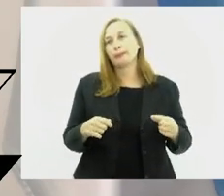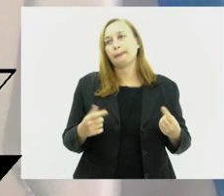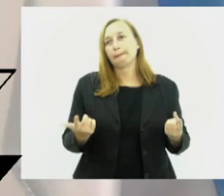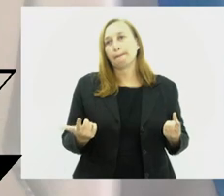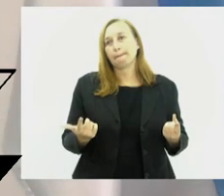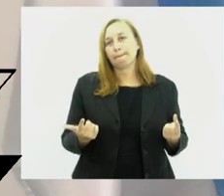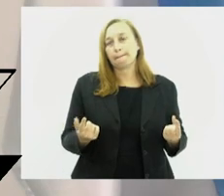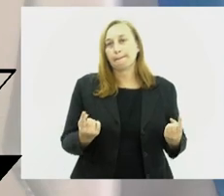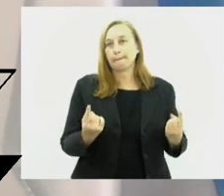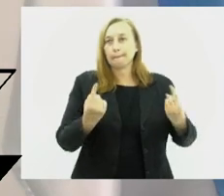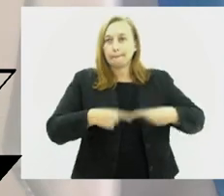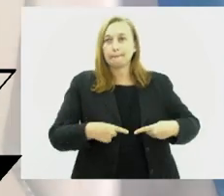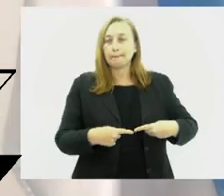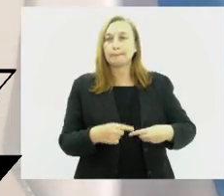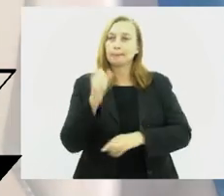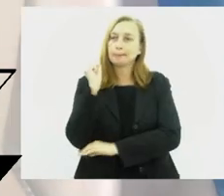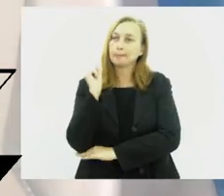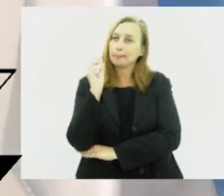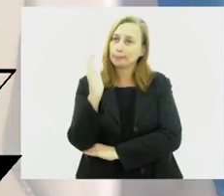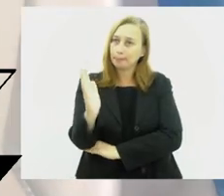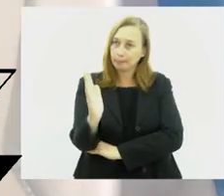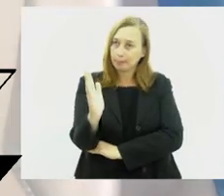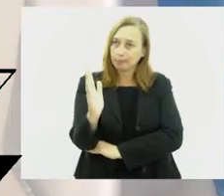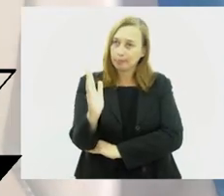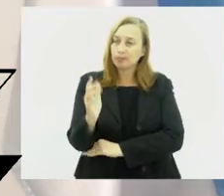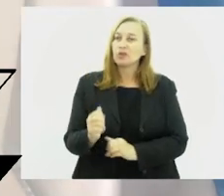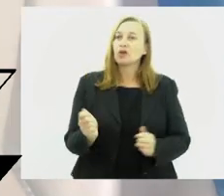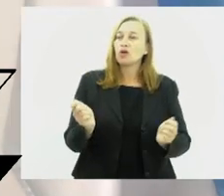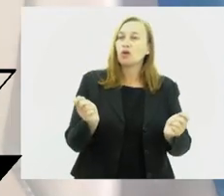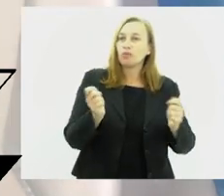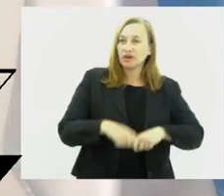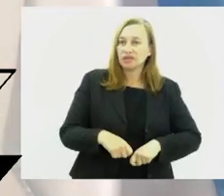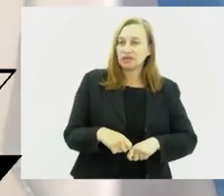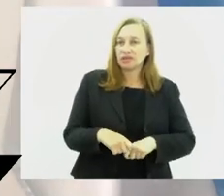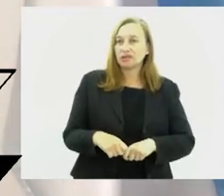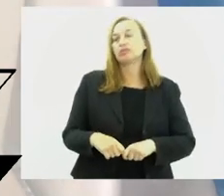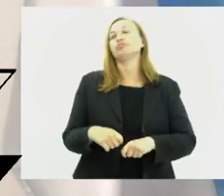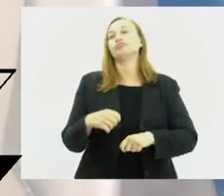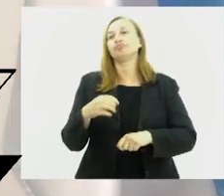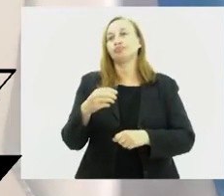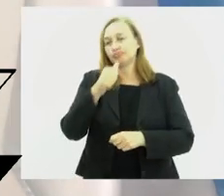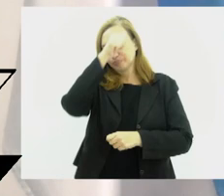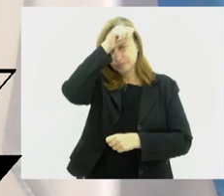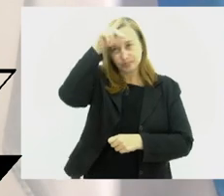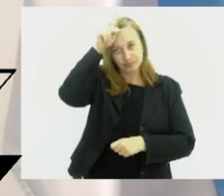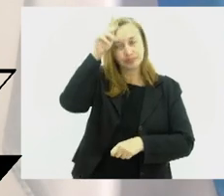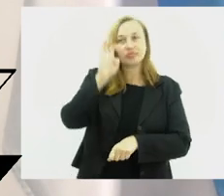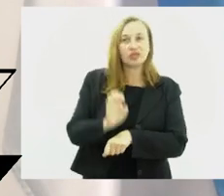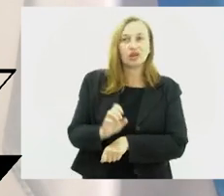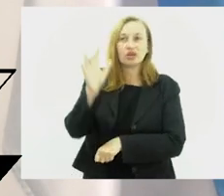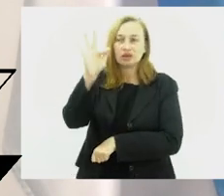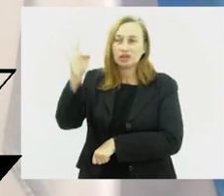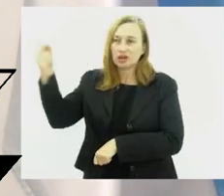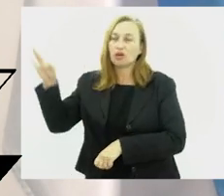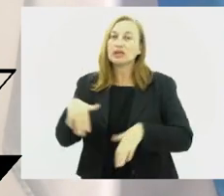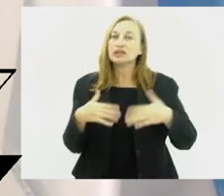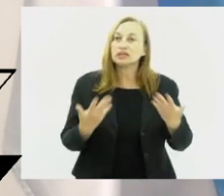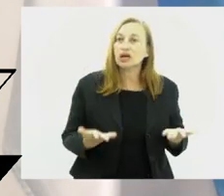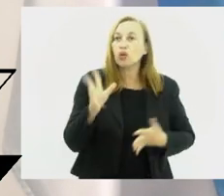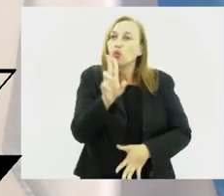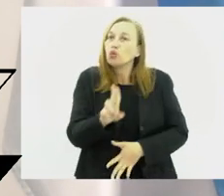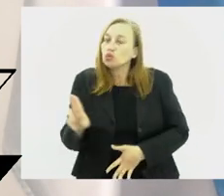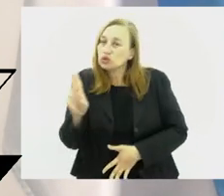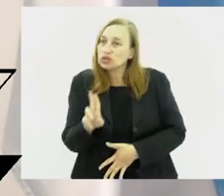é a questão do meio ambiente, que é a competência municipal, estadual e federal. Então, na medida do possível, usando